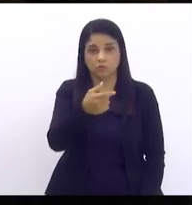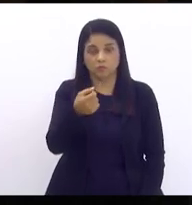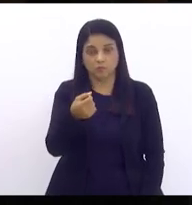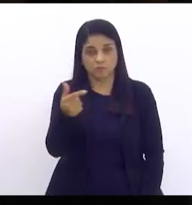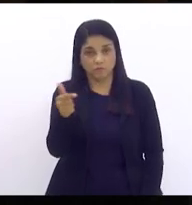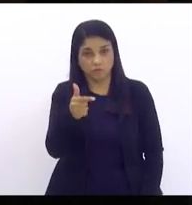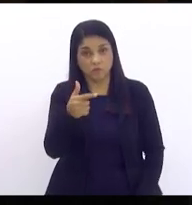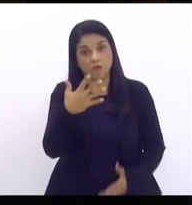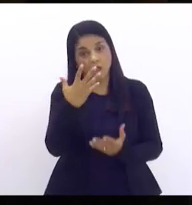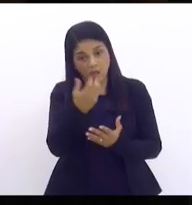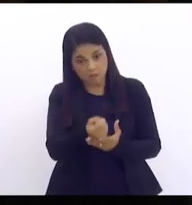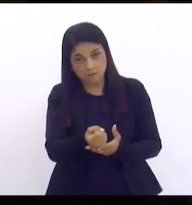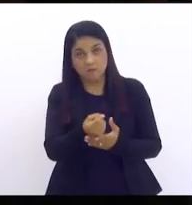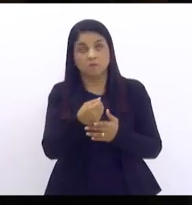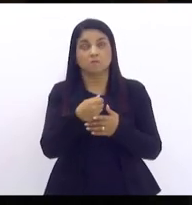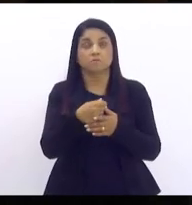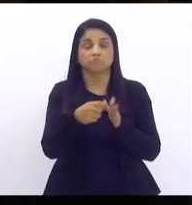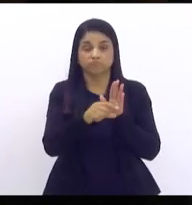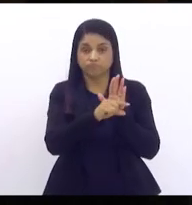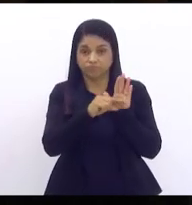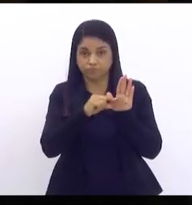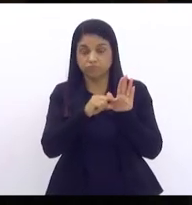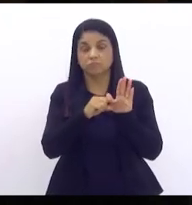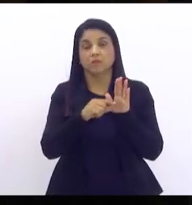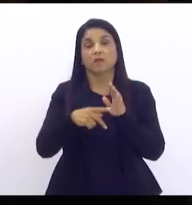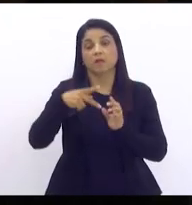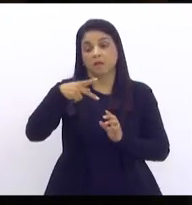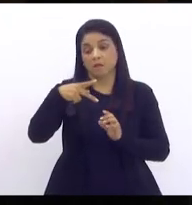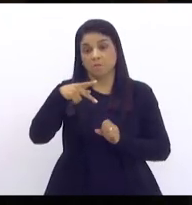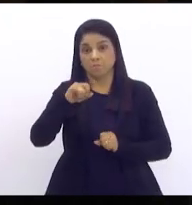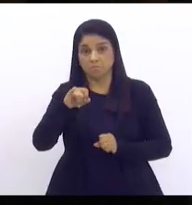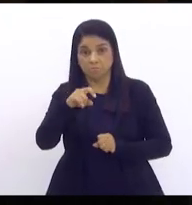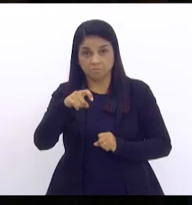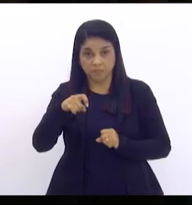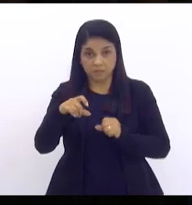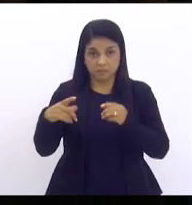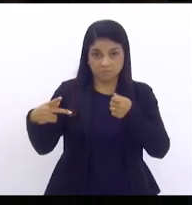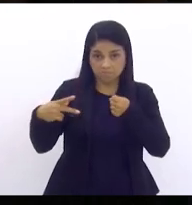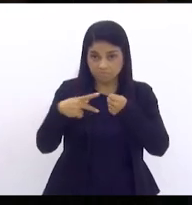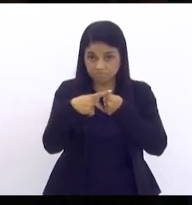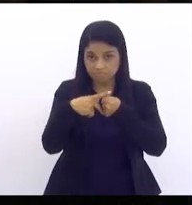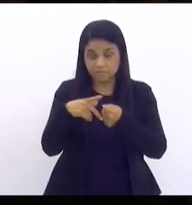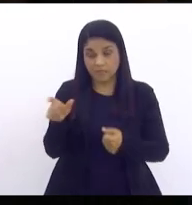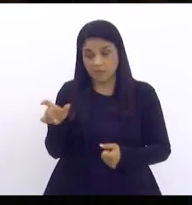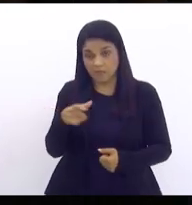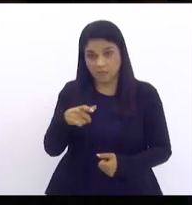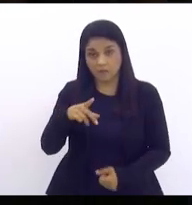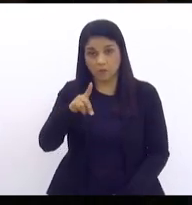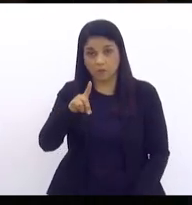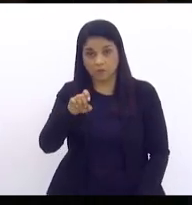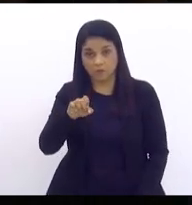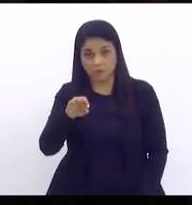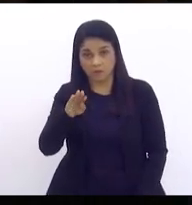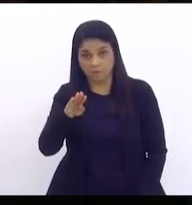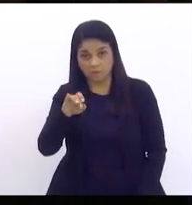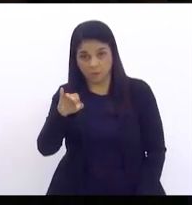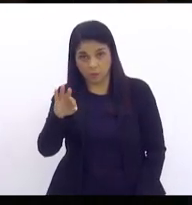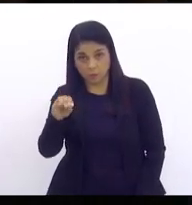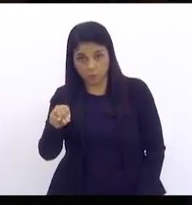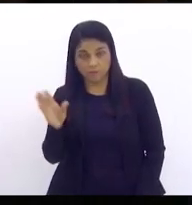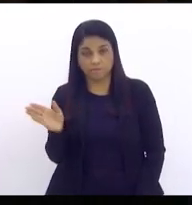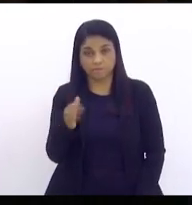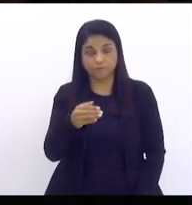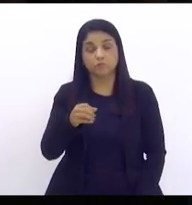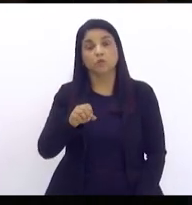PIX, cartão de crédito, cartão de débito. Então, mais uma vez, senhor presidente, a gente está aqui seguindo este